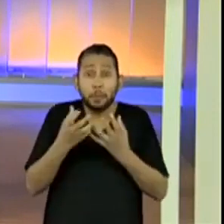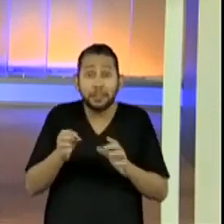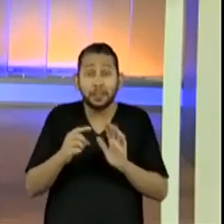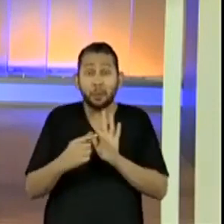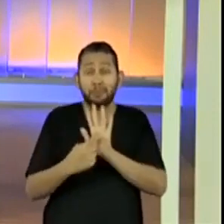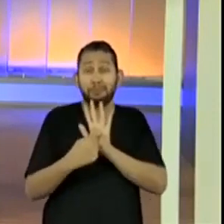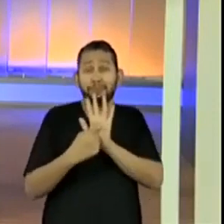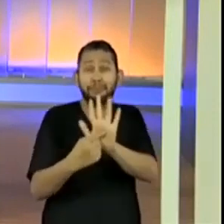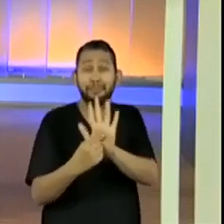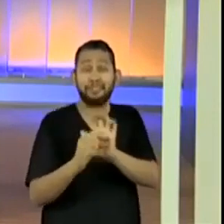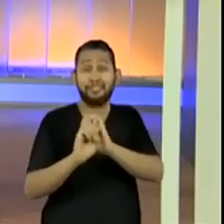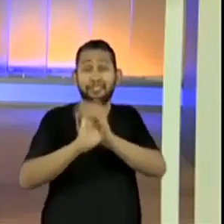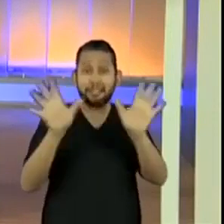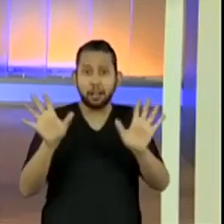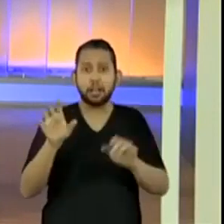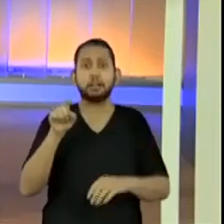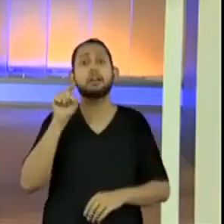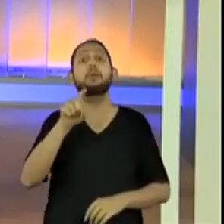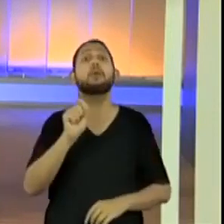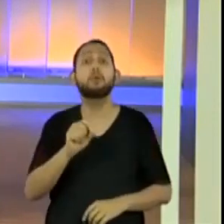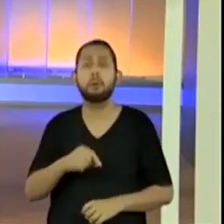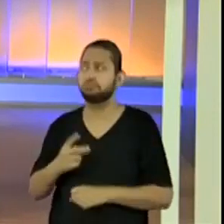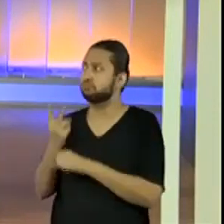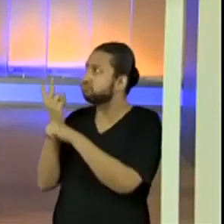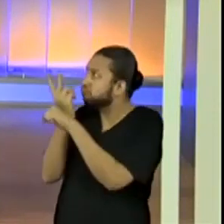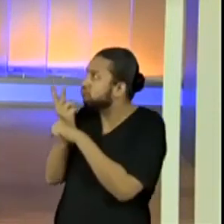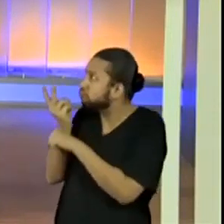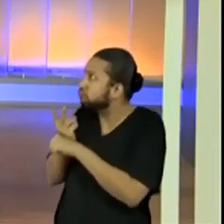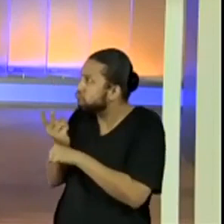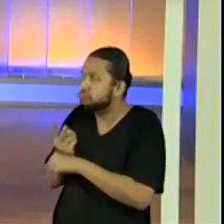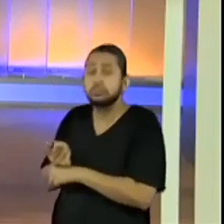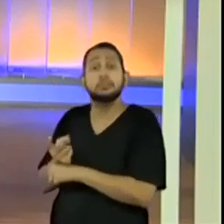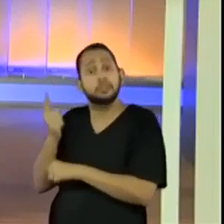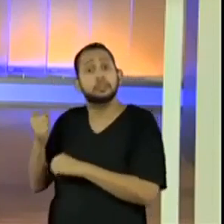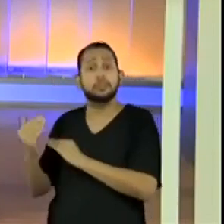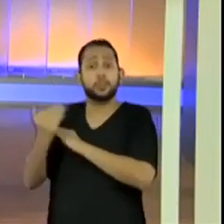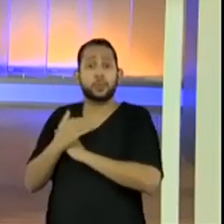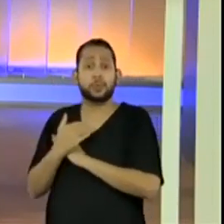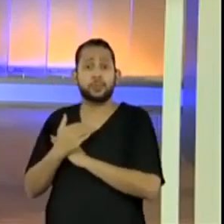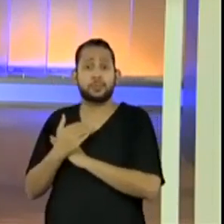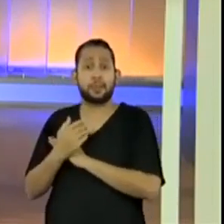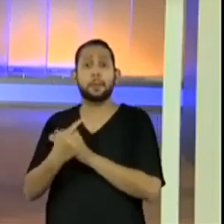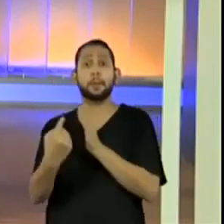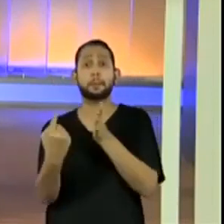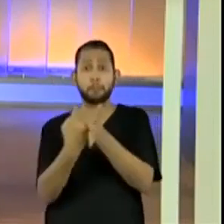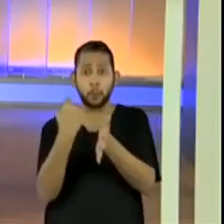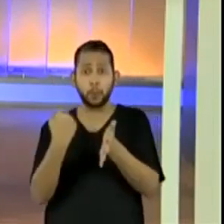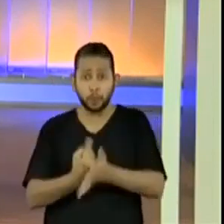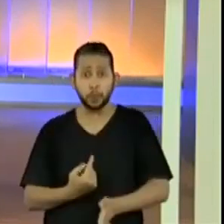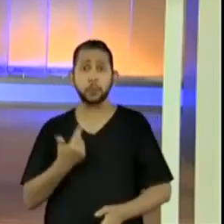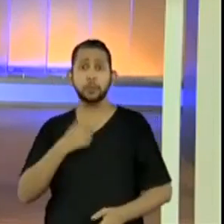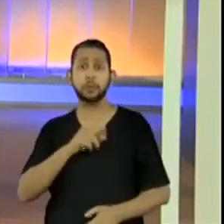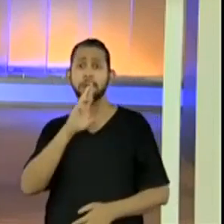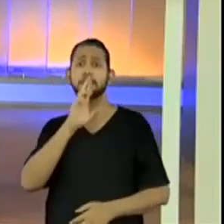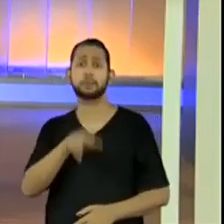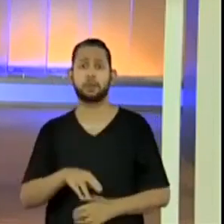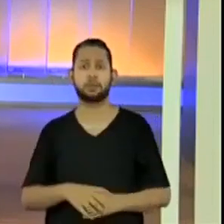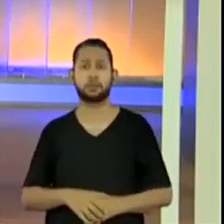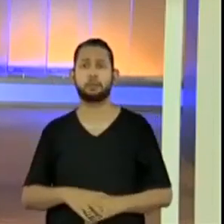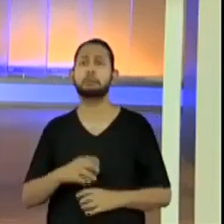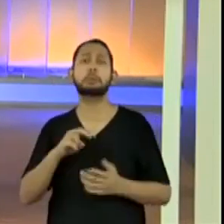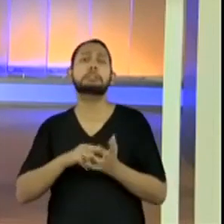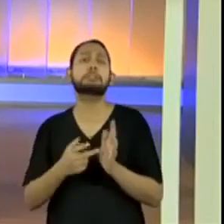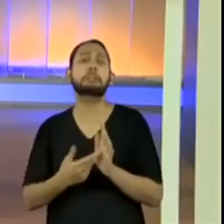explícitas dentro de um texto é você encontrar as respostas para as questões sem você precisar